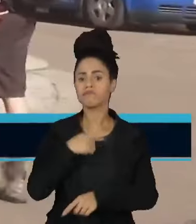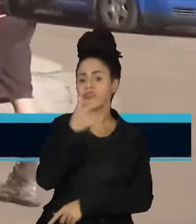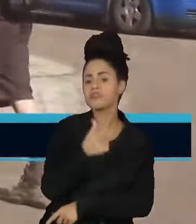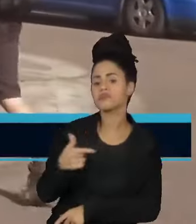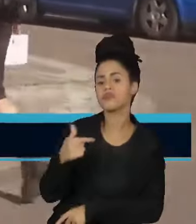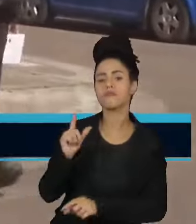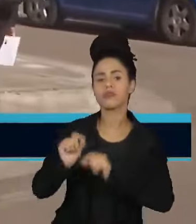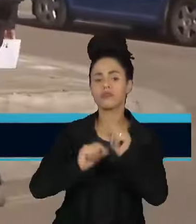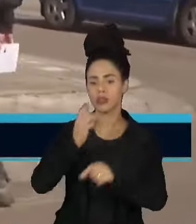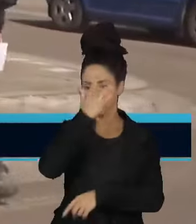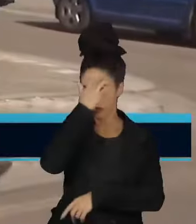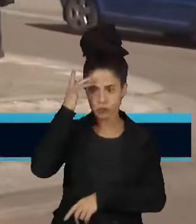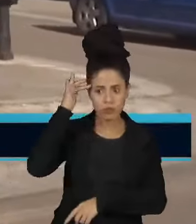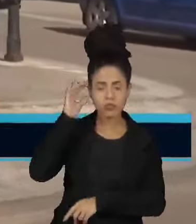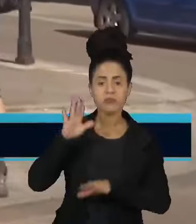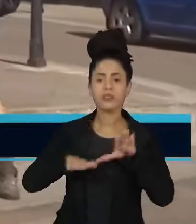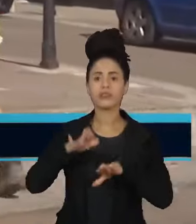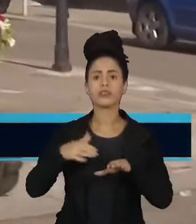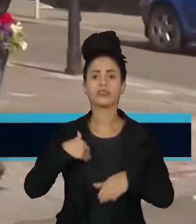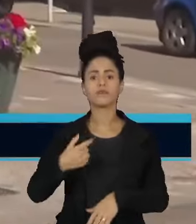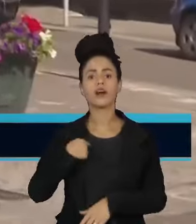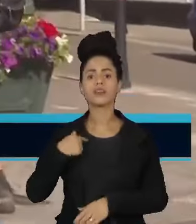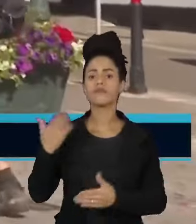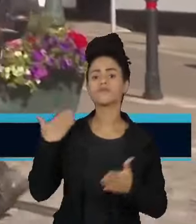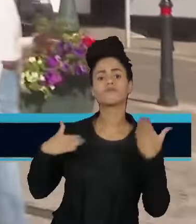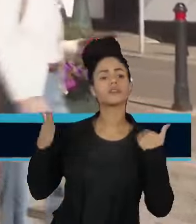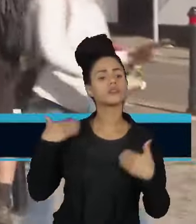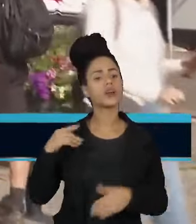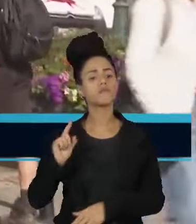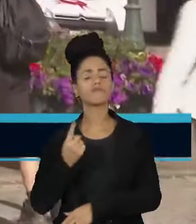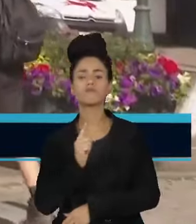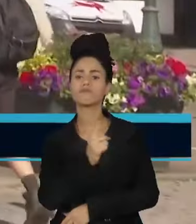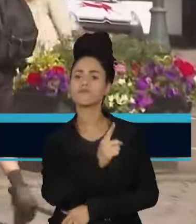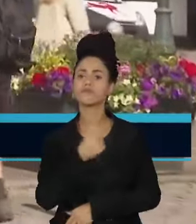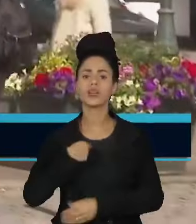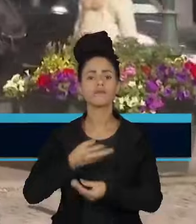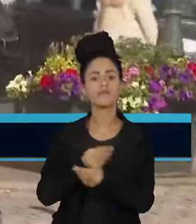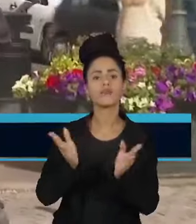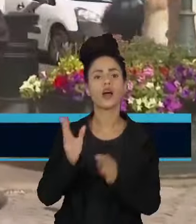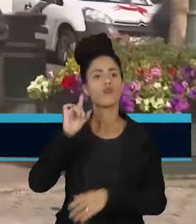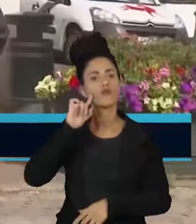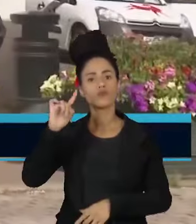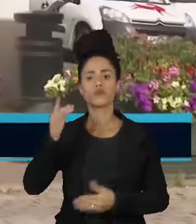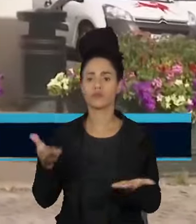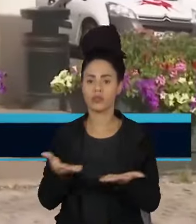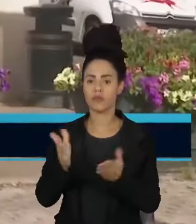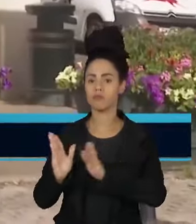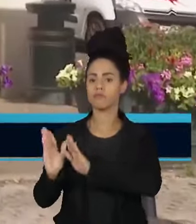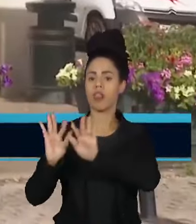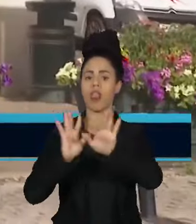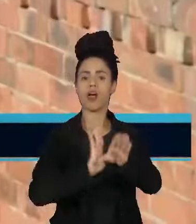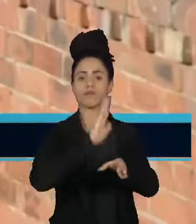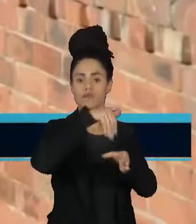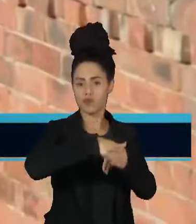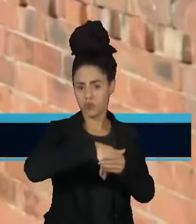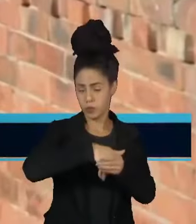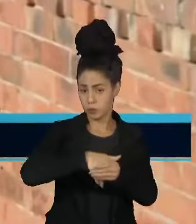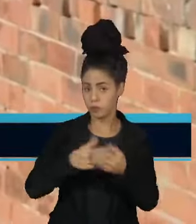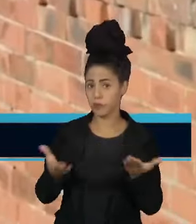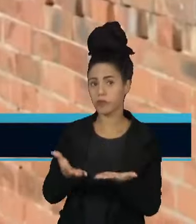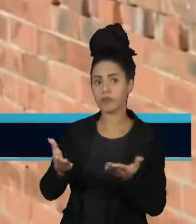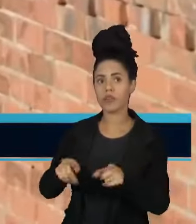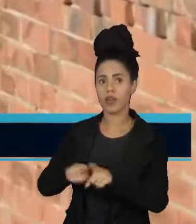tão poucos eleitores foram viajar a passeio tudo contribuiu para ume grande comparecimento às urnas o